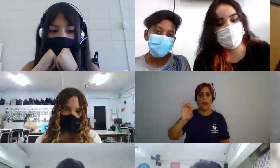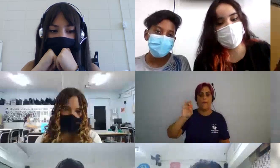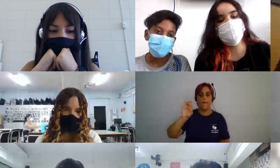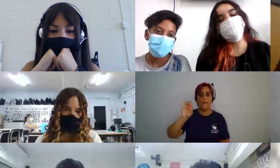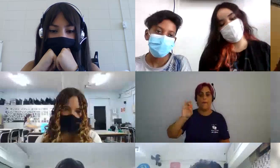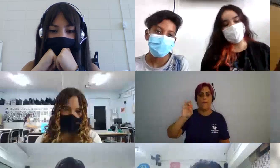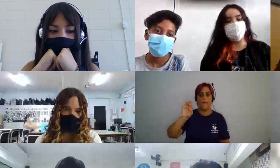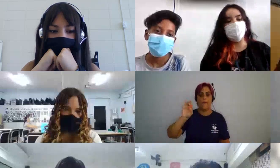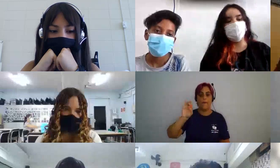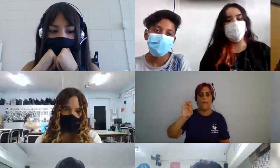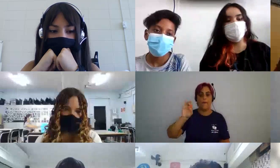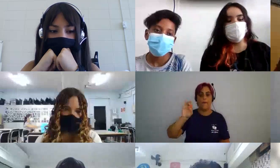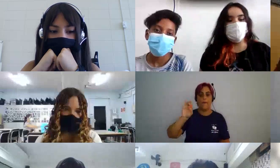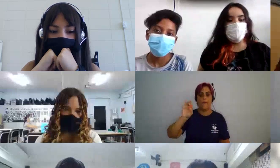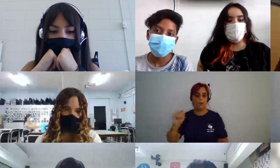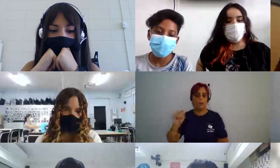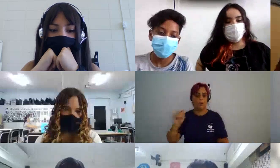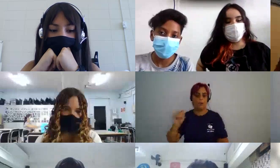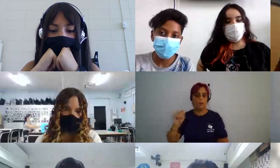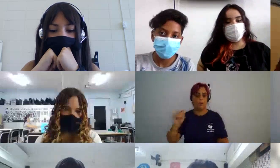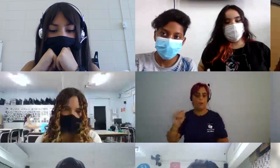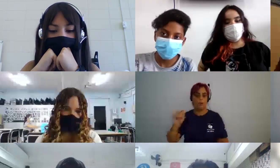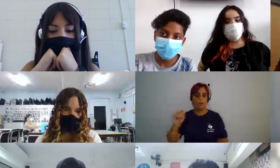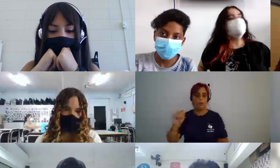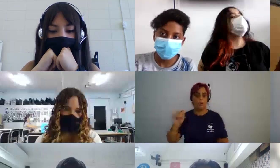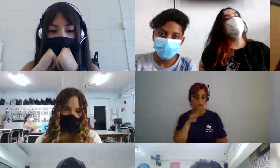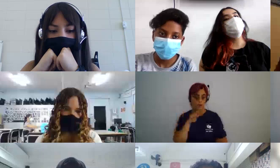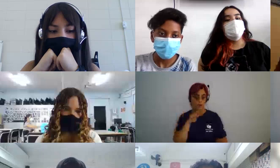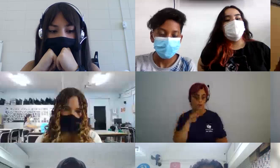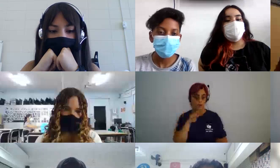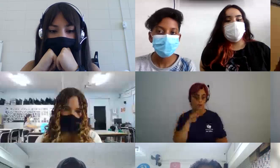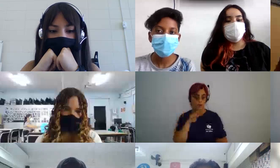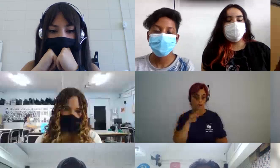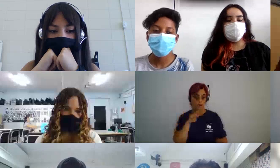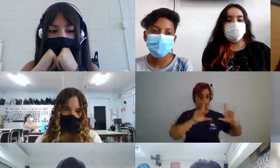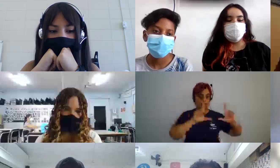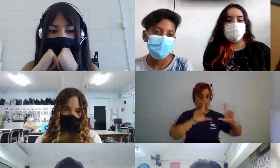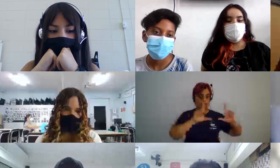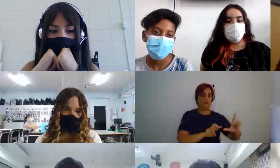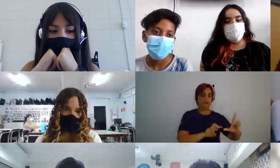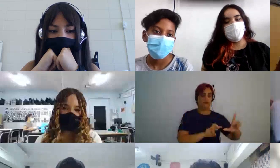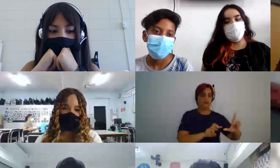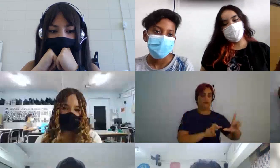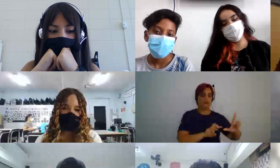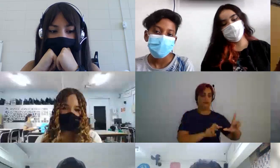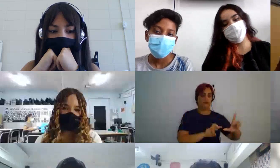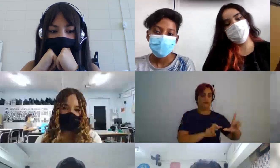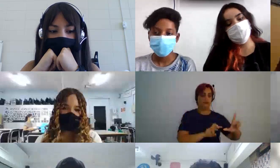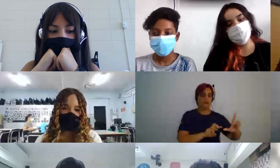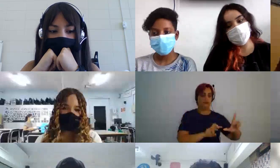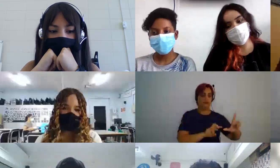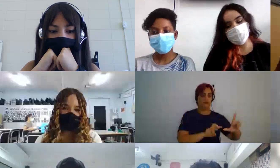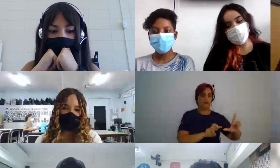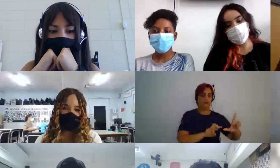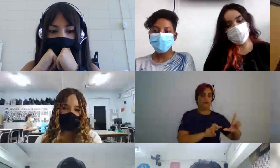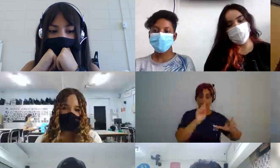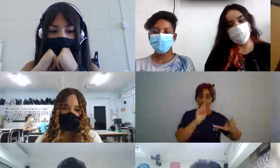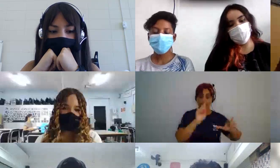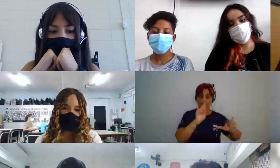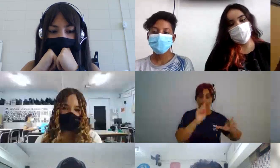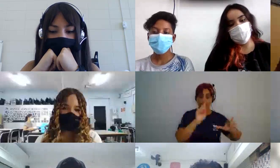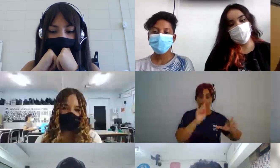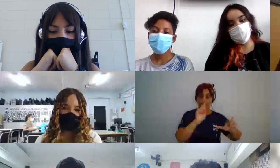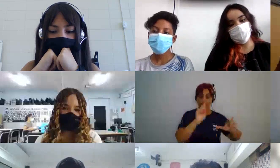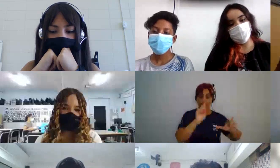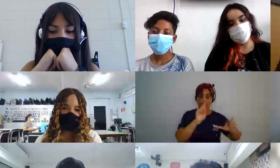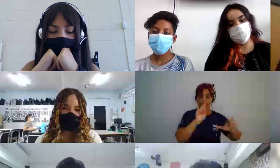Gabriela. Então, ó, vocês estão vendo na tela o Miguel e a Gabriela. O Miguel não, já começou a puberdade, com